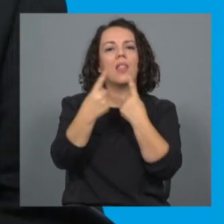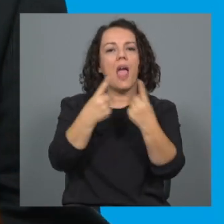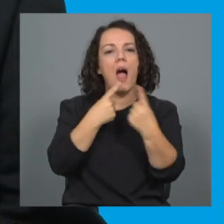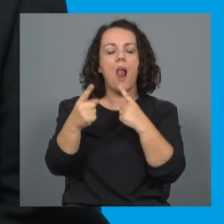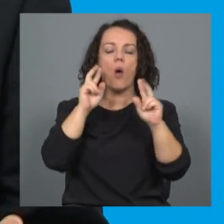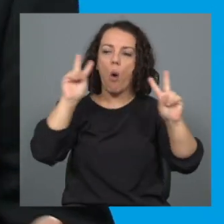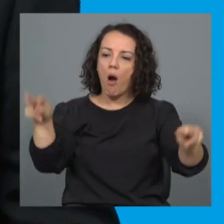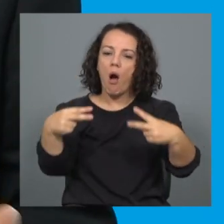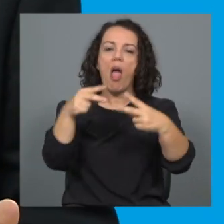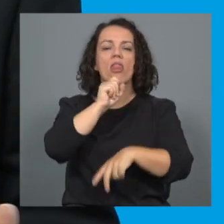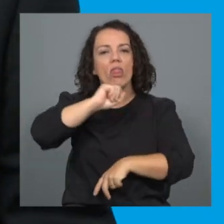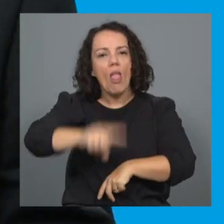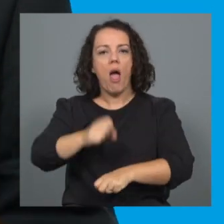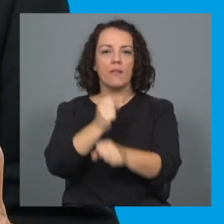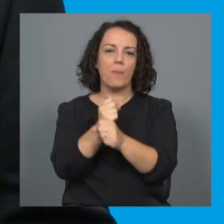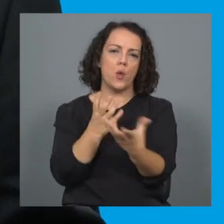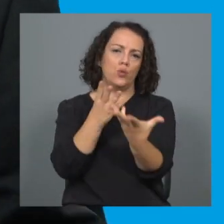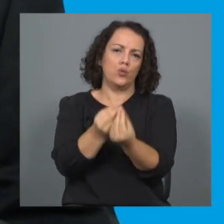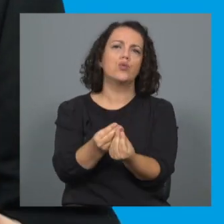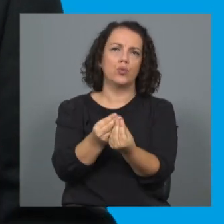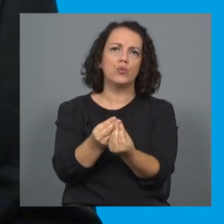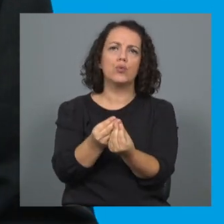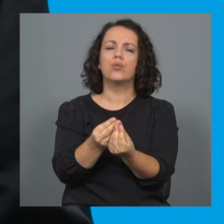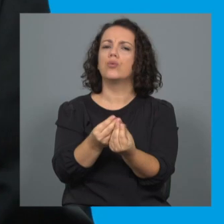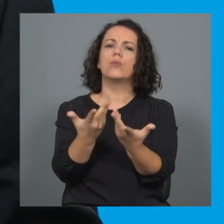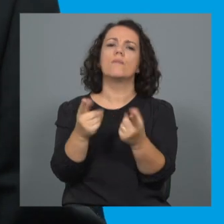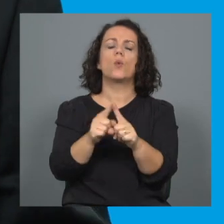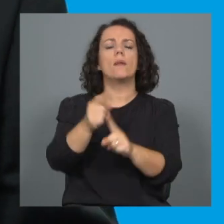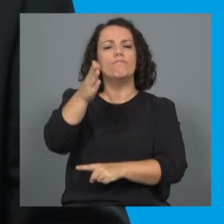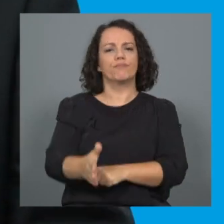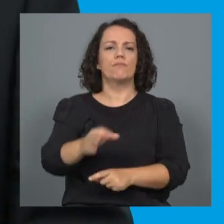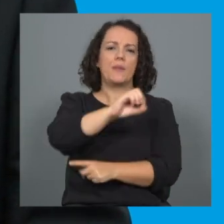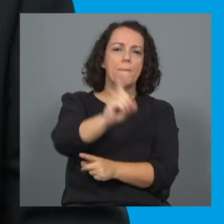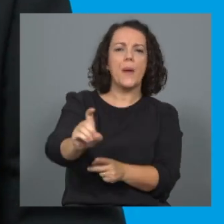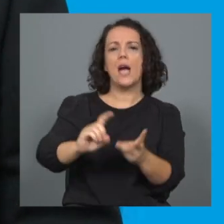trabalho conjunto a fazer. E o trabalho é simplesmente estabelecer a justiça, o reino da justiça, da paz, do amor.